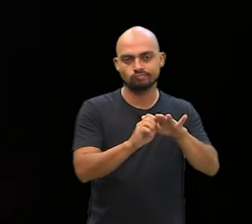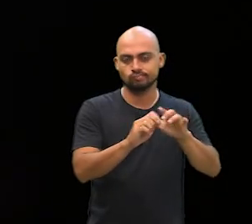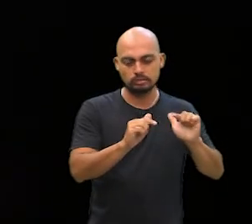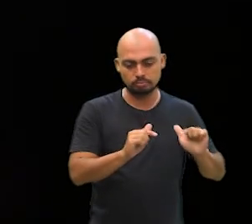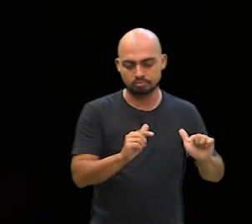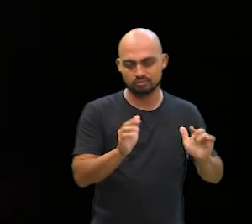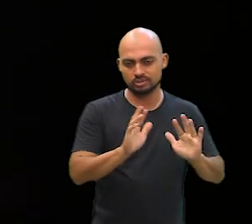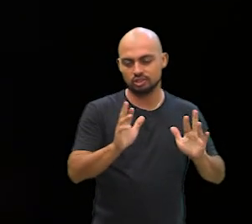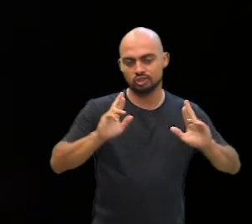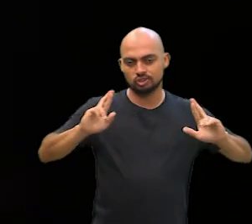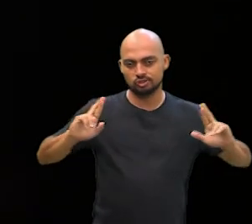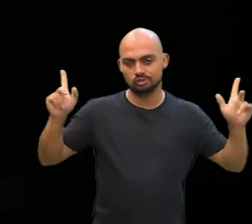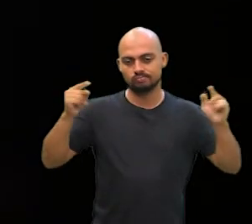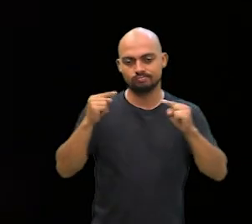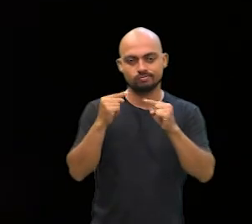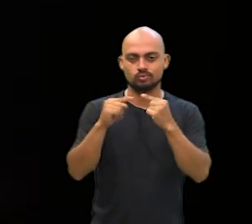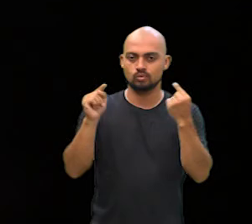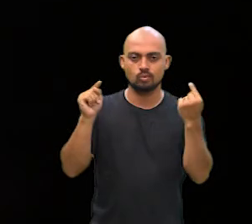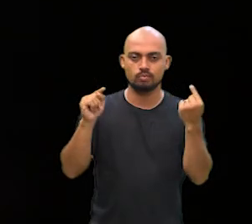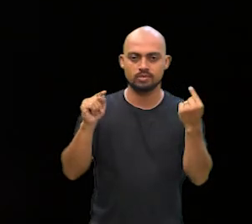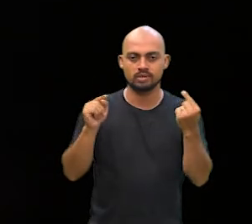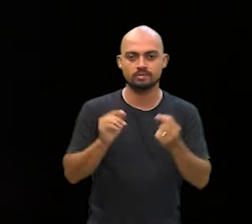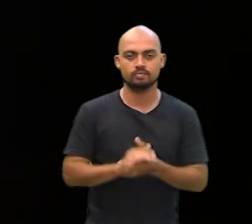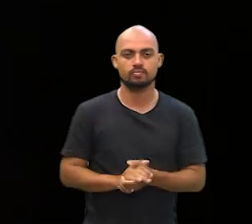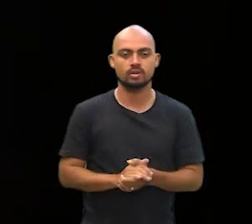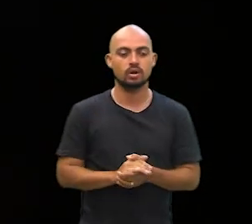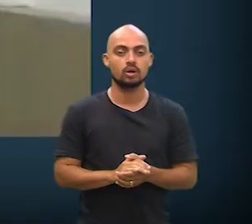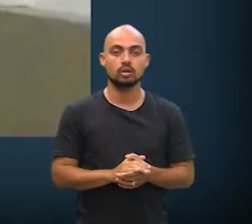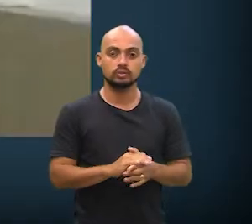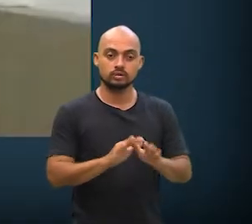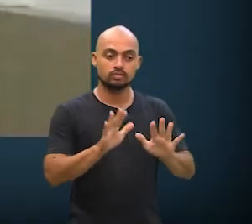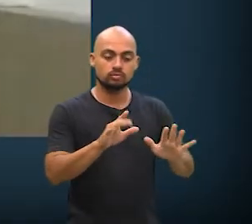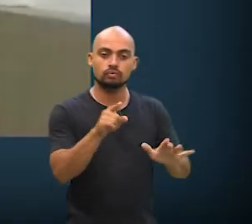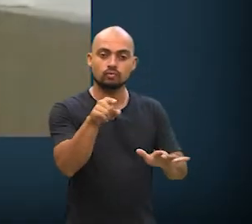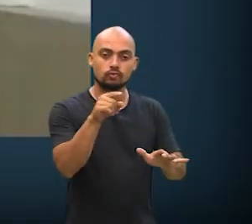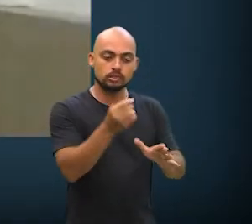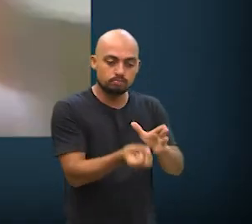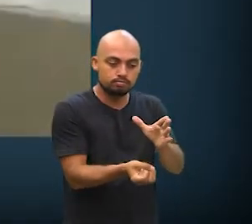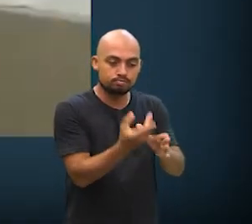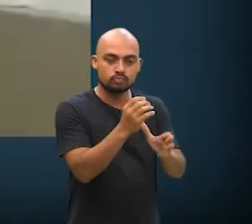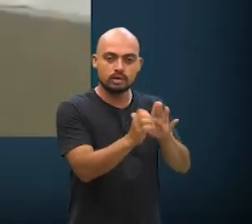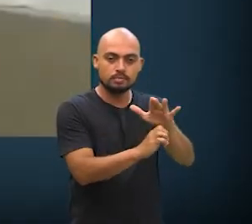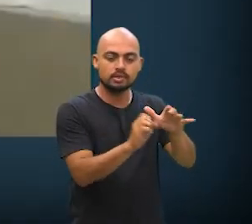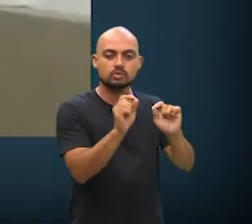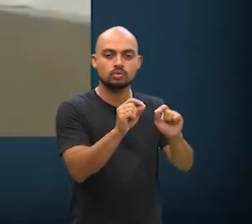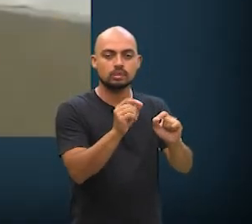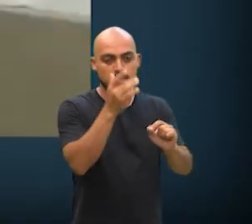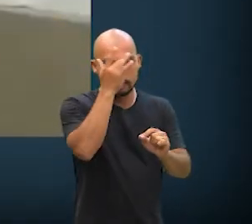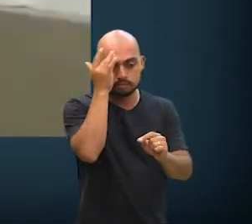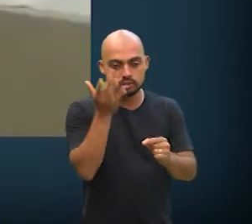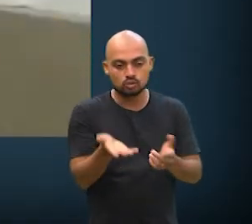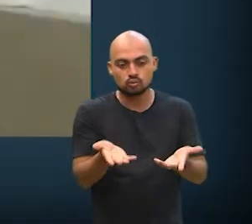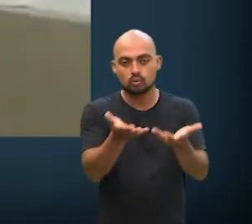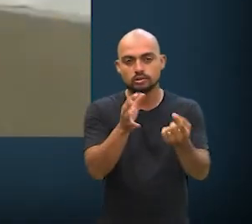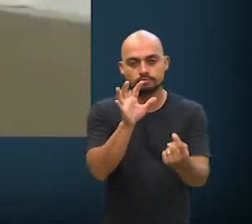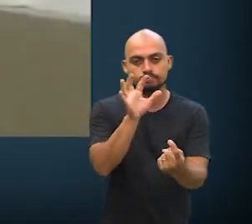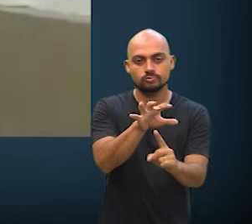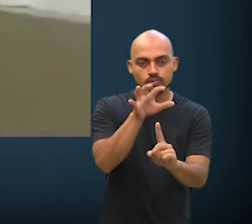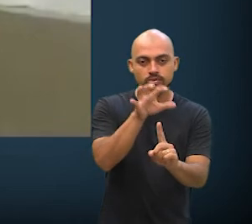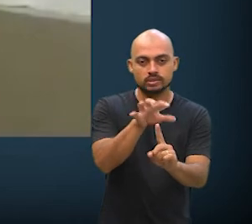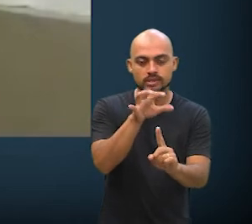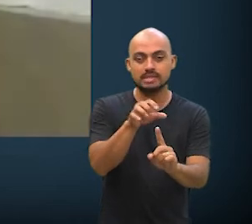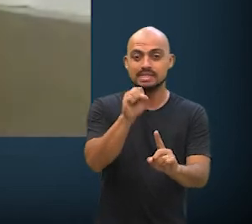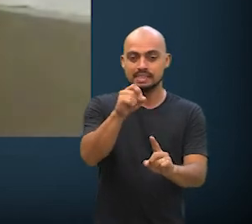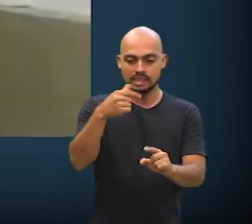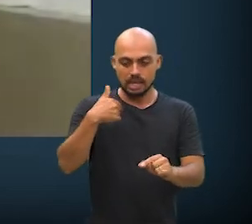um negócio para se esforçar. Você montou um negócio para impactar a vida de pessoas. E se você não estiver bem,